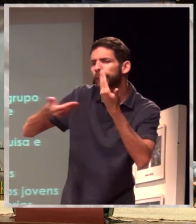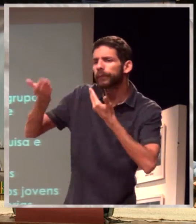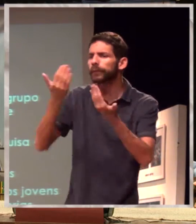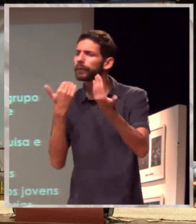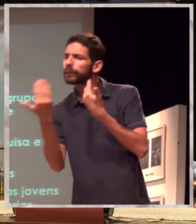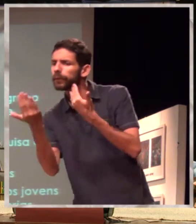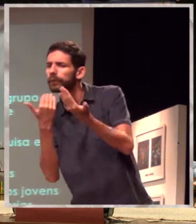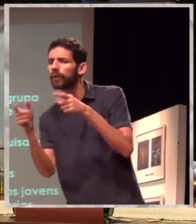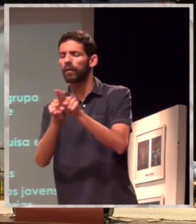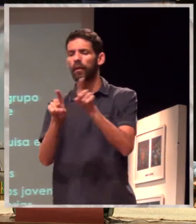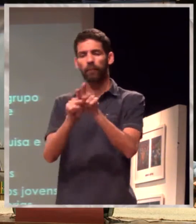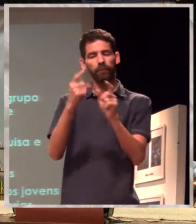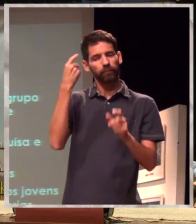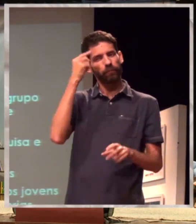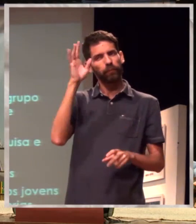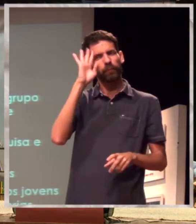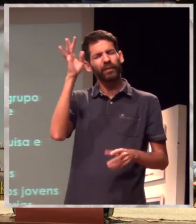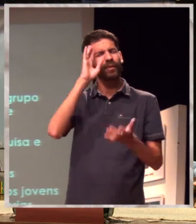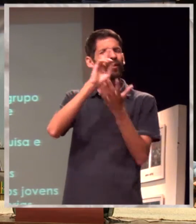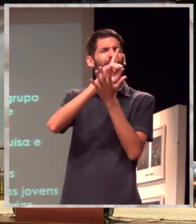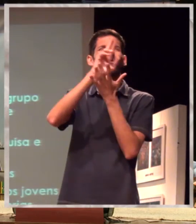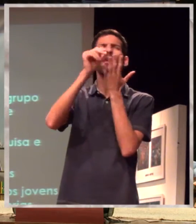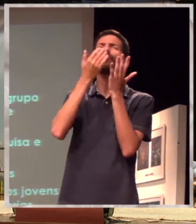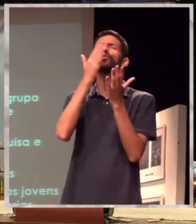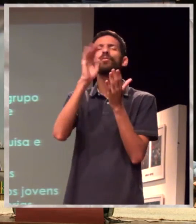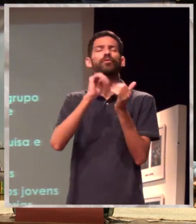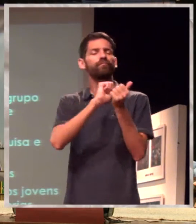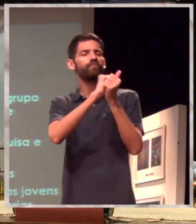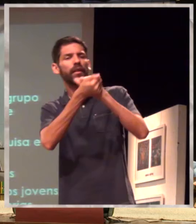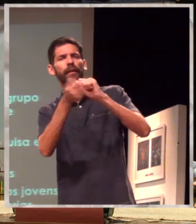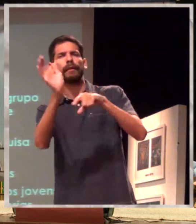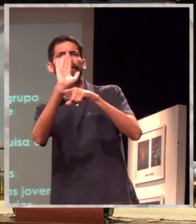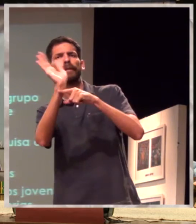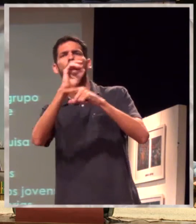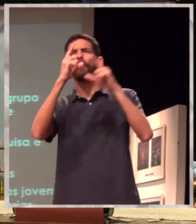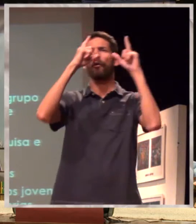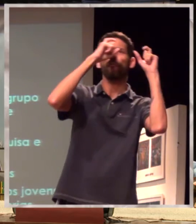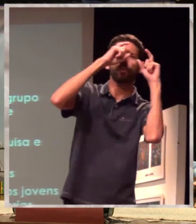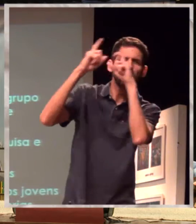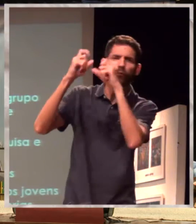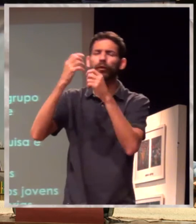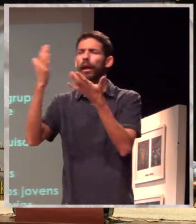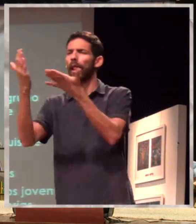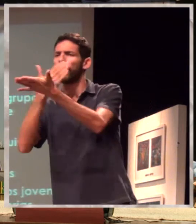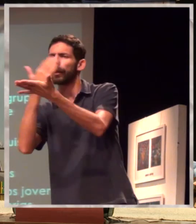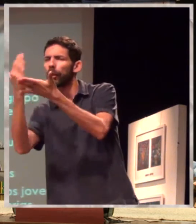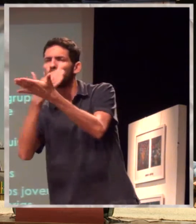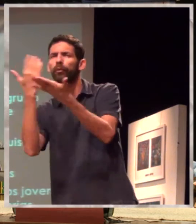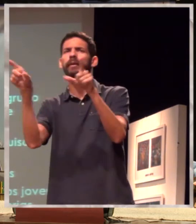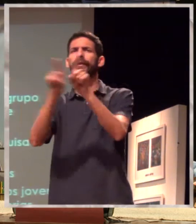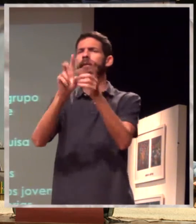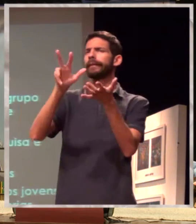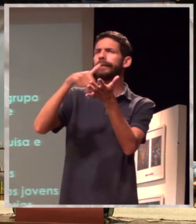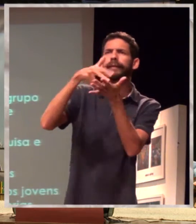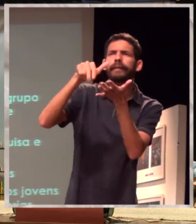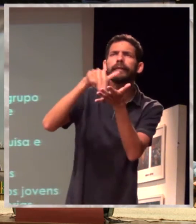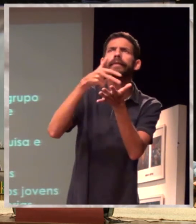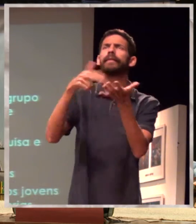lança a mão de várias linguagens: cinema, fotografia, literatura,